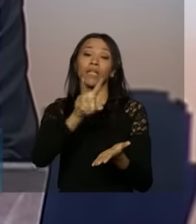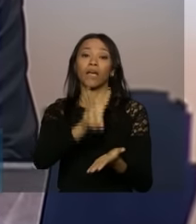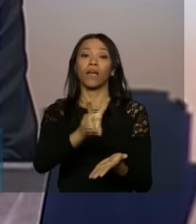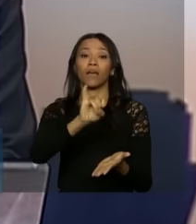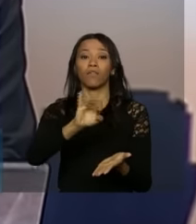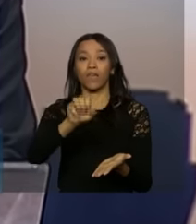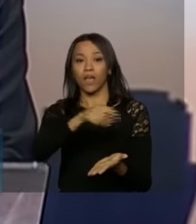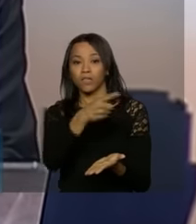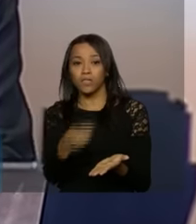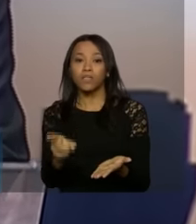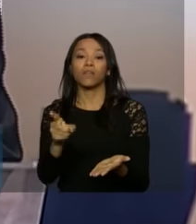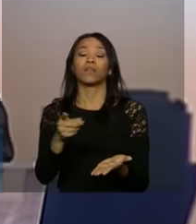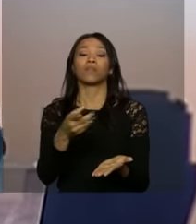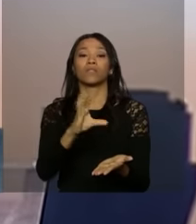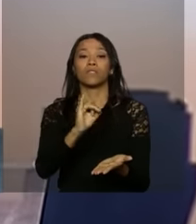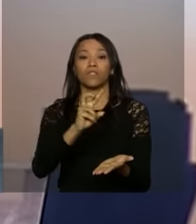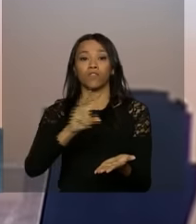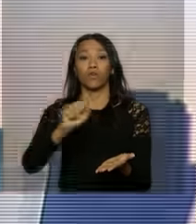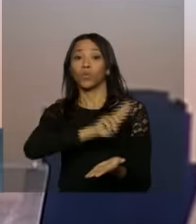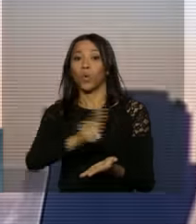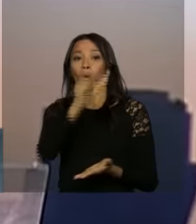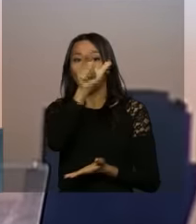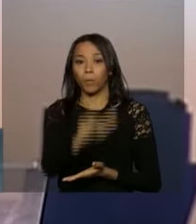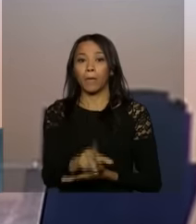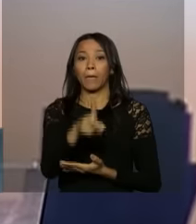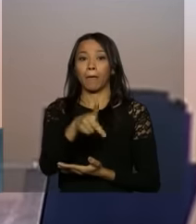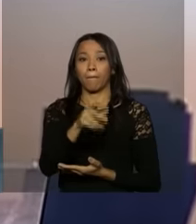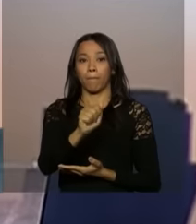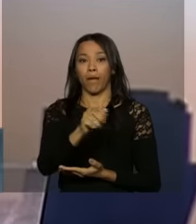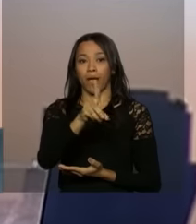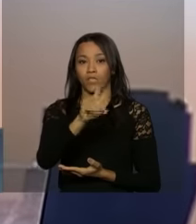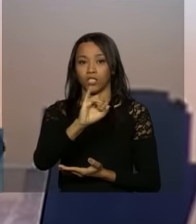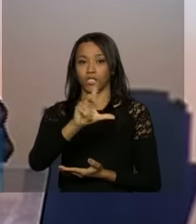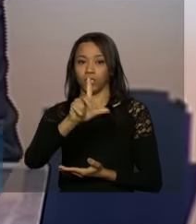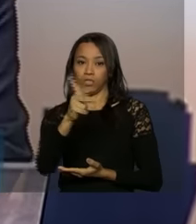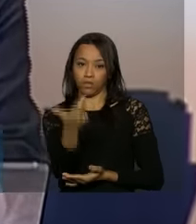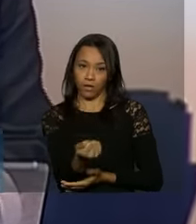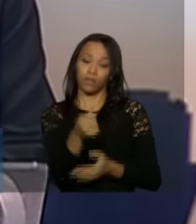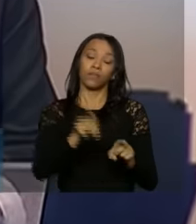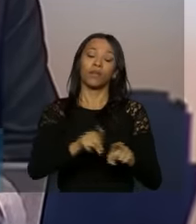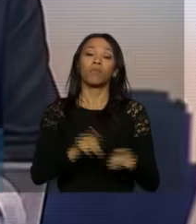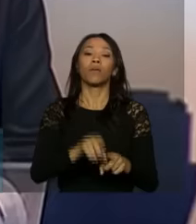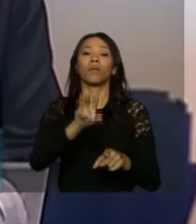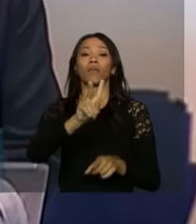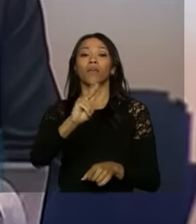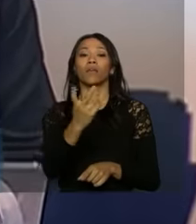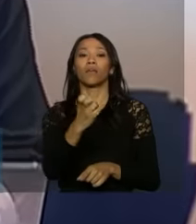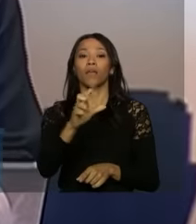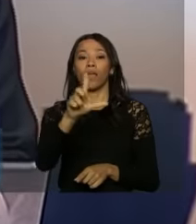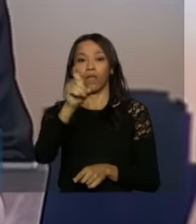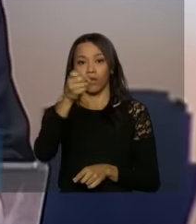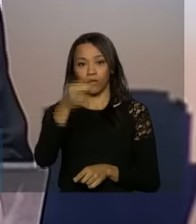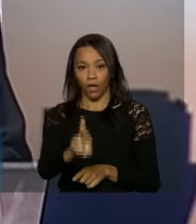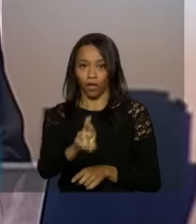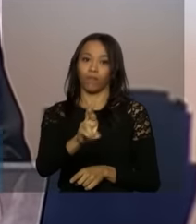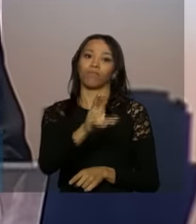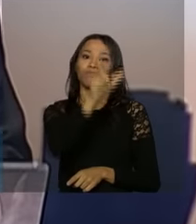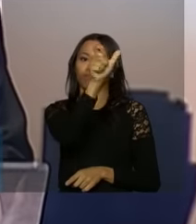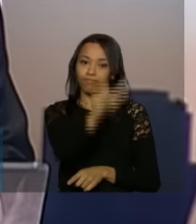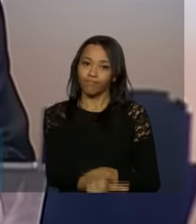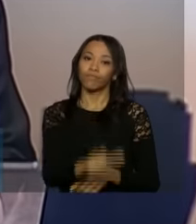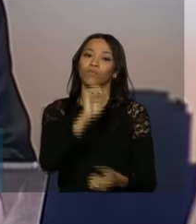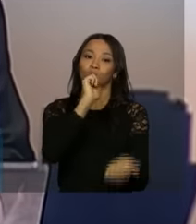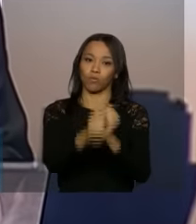Eliseu Padilha, cumprimentar também o Helder, ministro dos Portos, o Helder